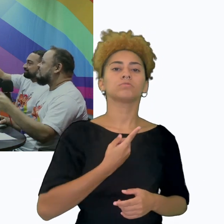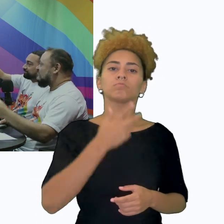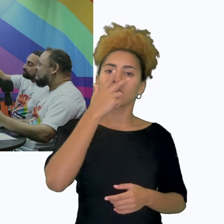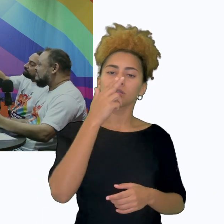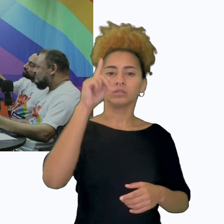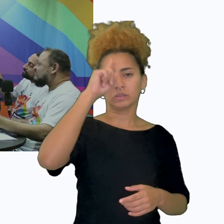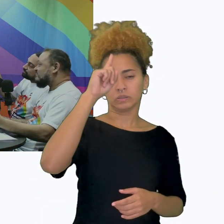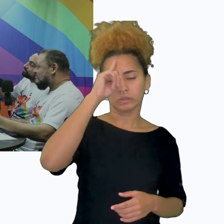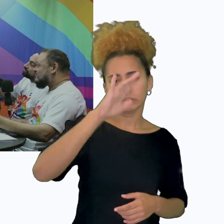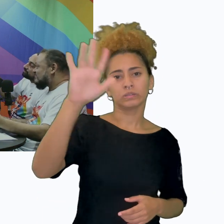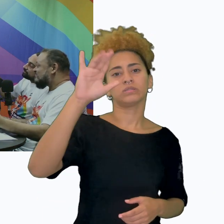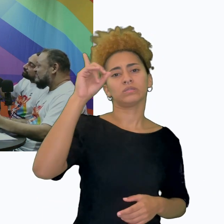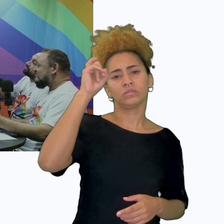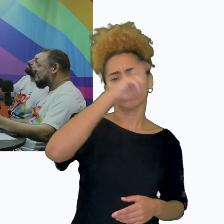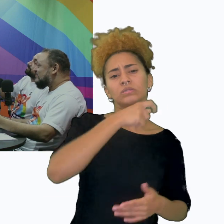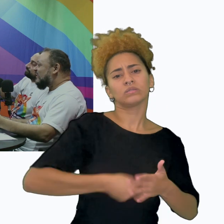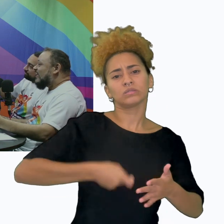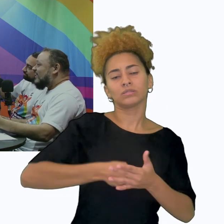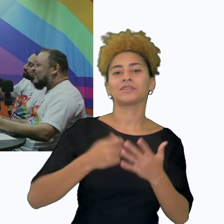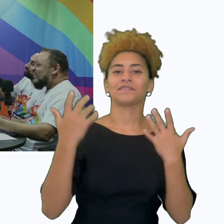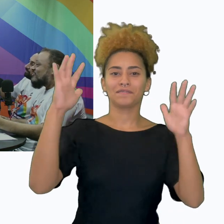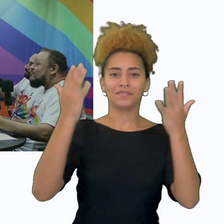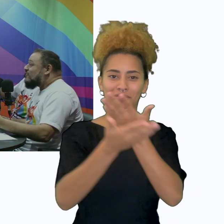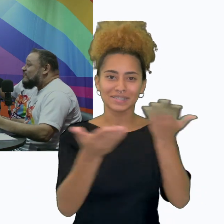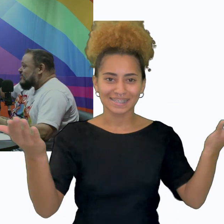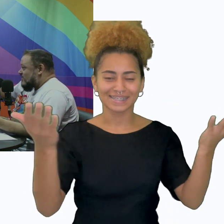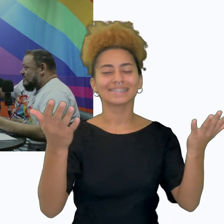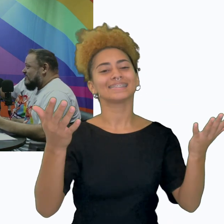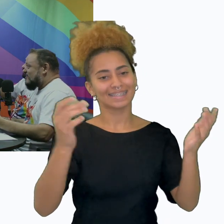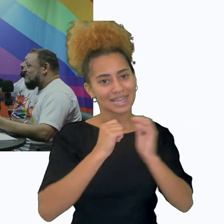um leão por dia, não. A gente mata uma manada inteira.